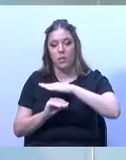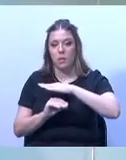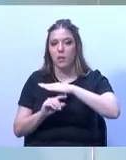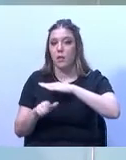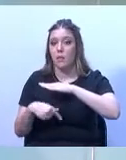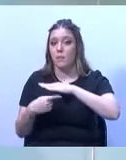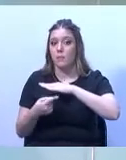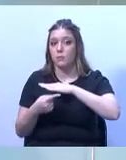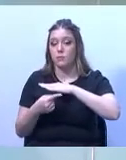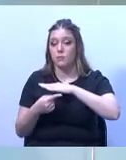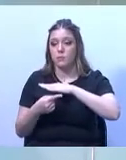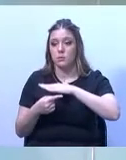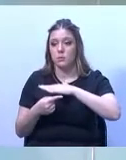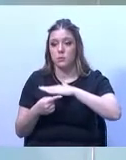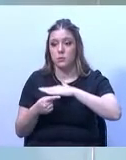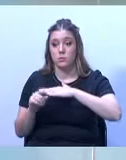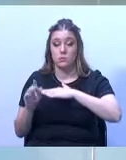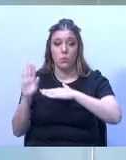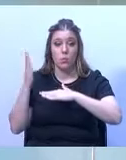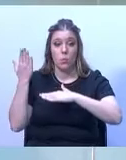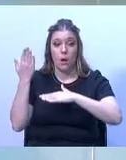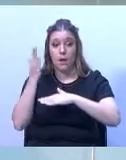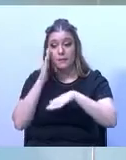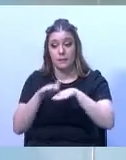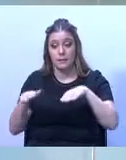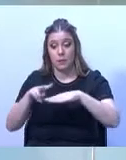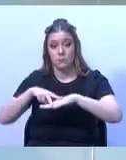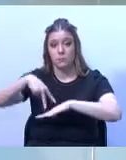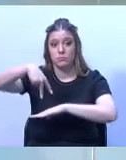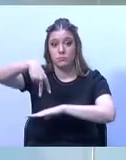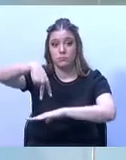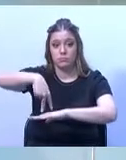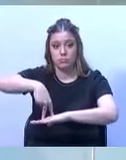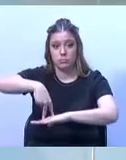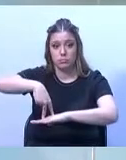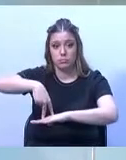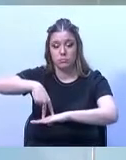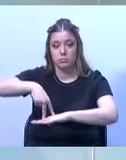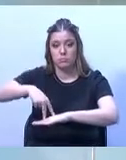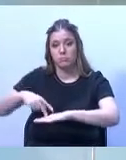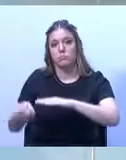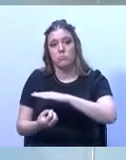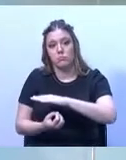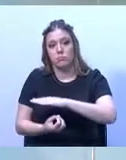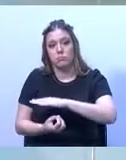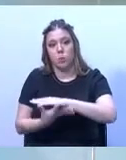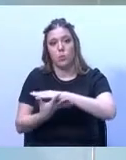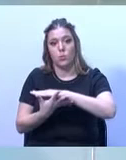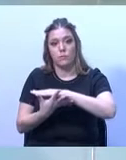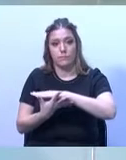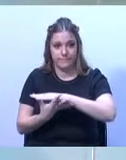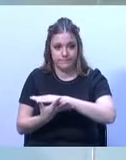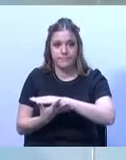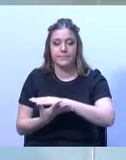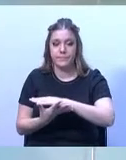de fora, portanto, ao sair da cama, vamos apoiar e vamos acordar a inflamação dessa tal fáscia.